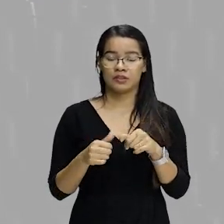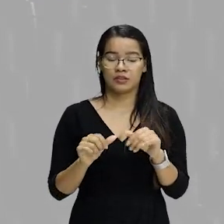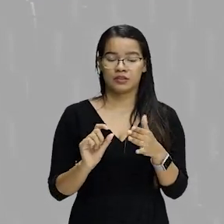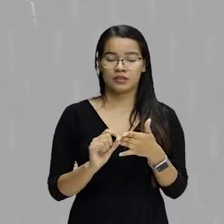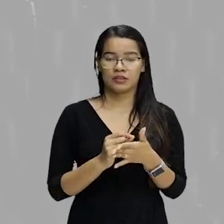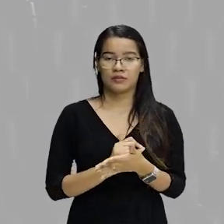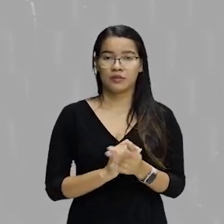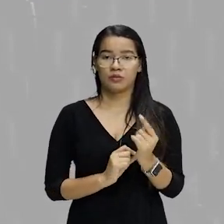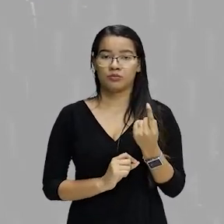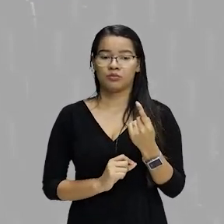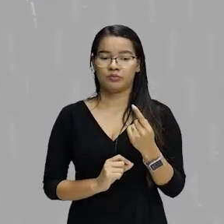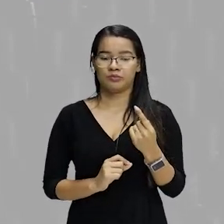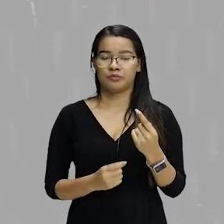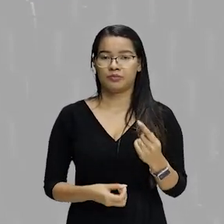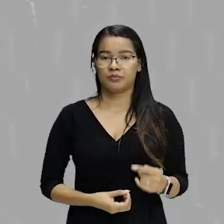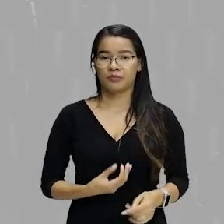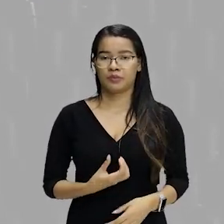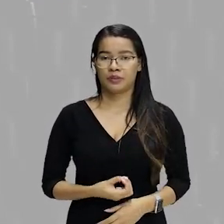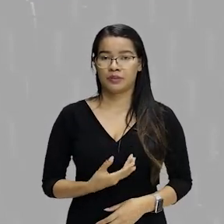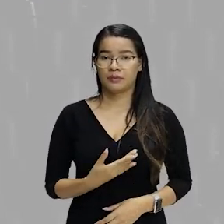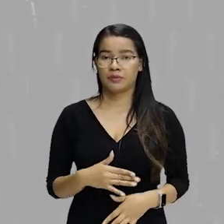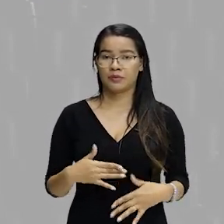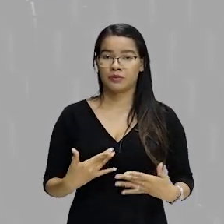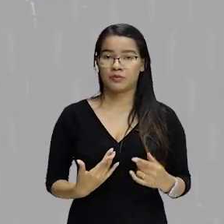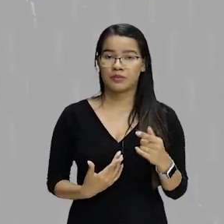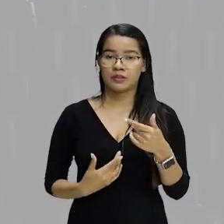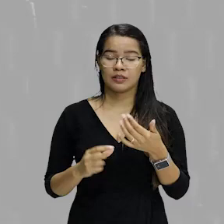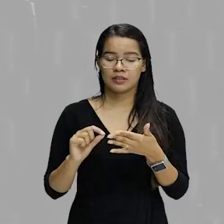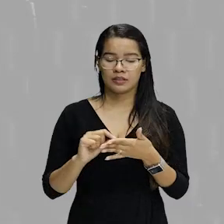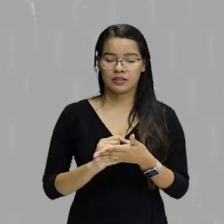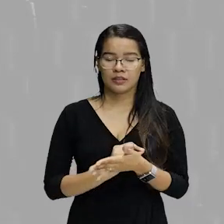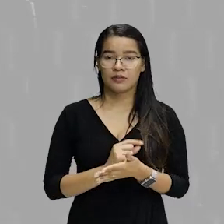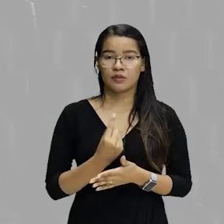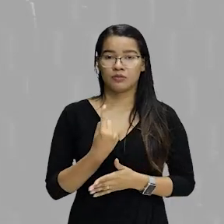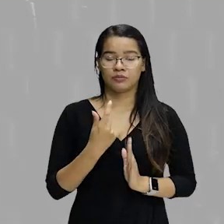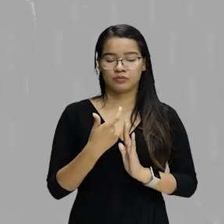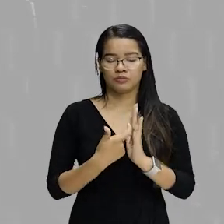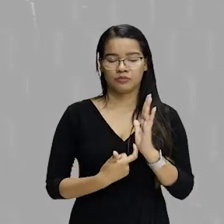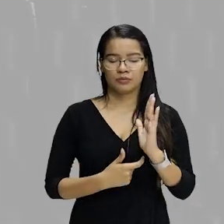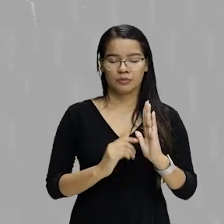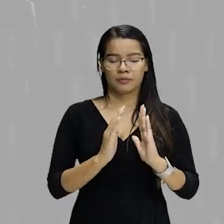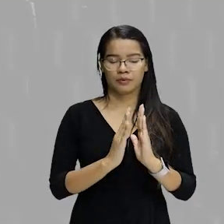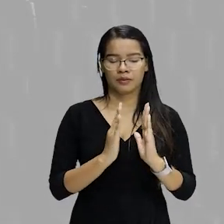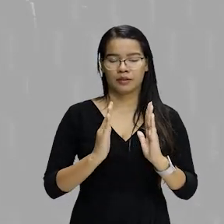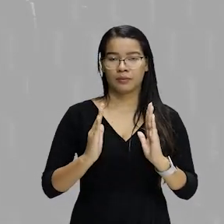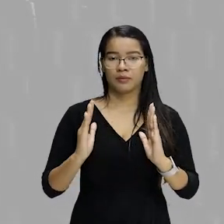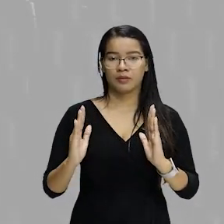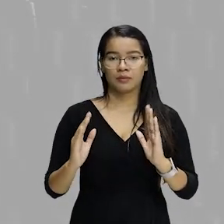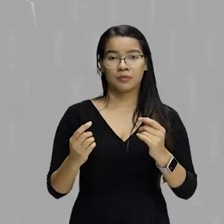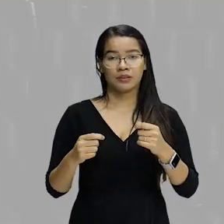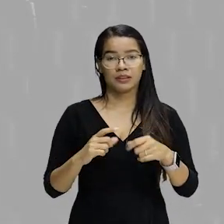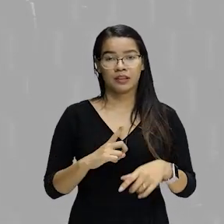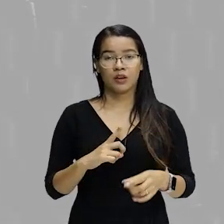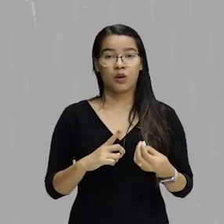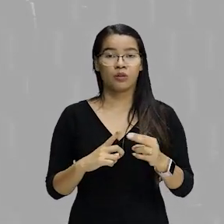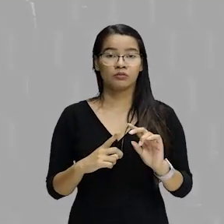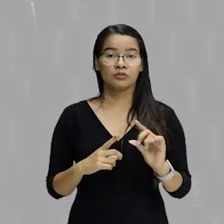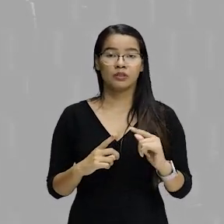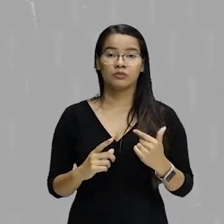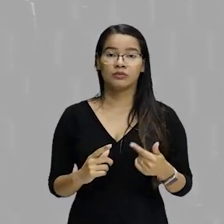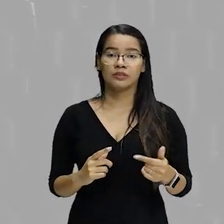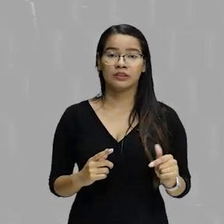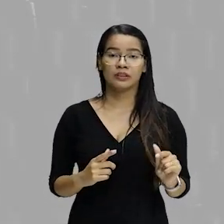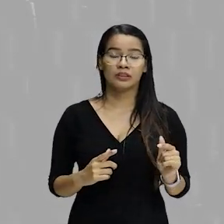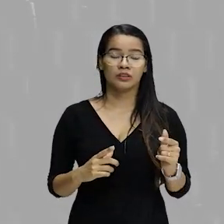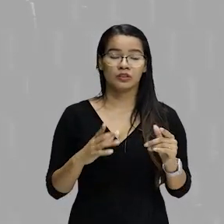escrevendo um poema. Quando você escreve um texto com parágrafo, podendo ou não ter diálogo, né, direto